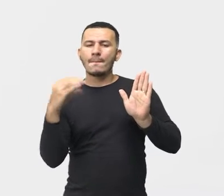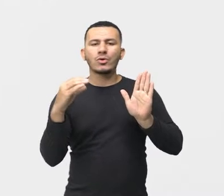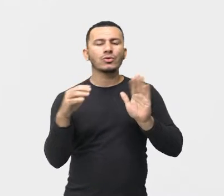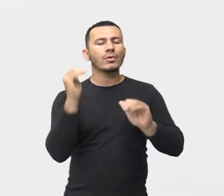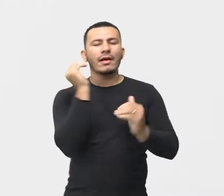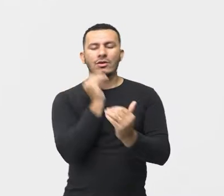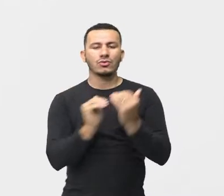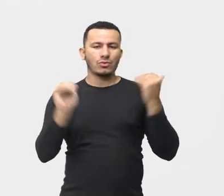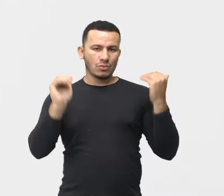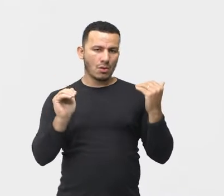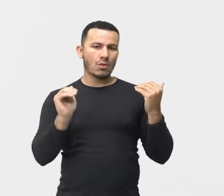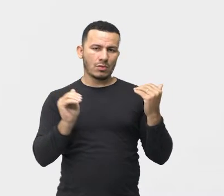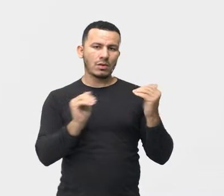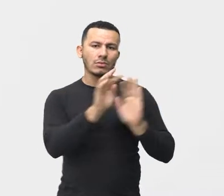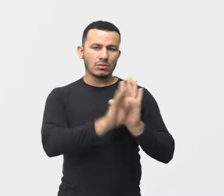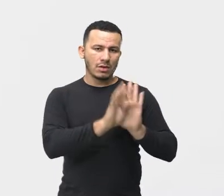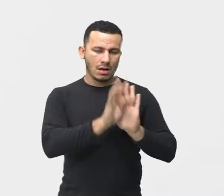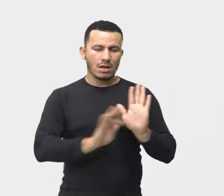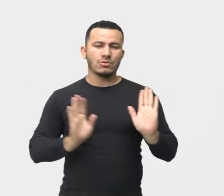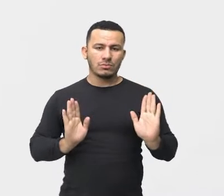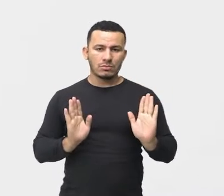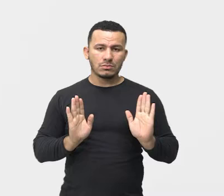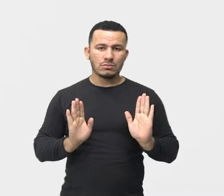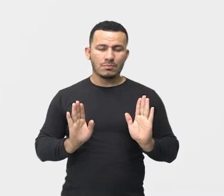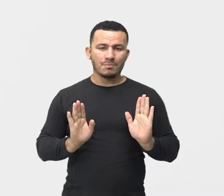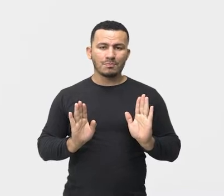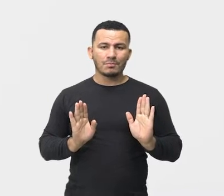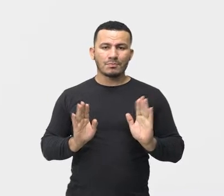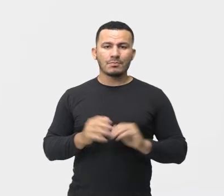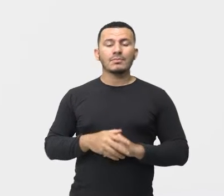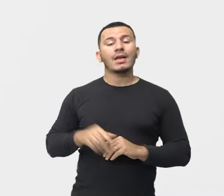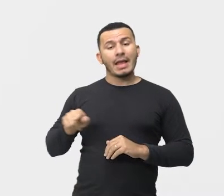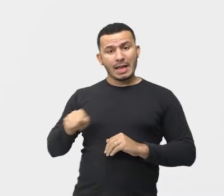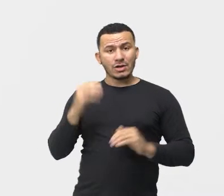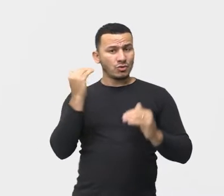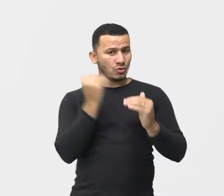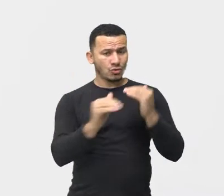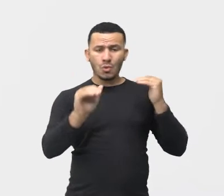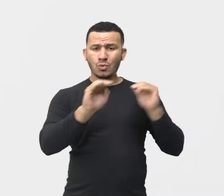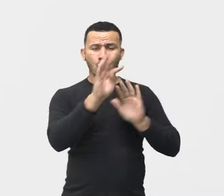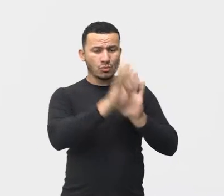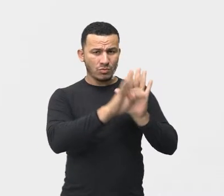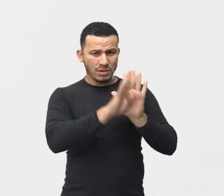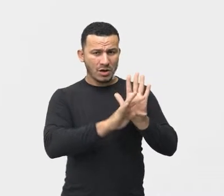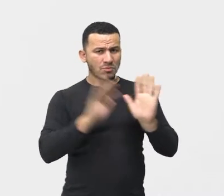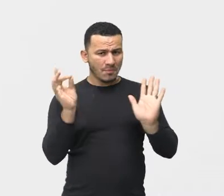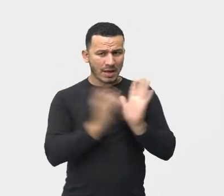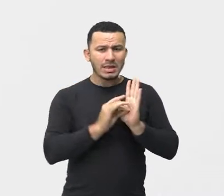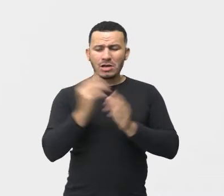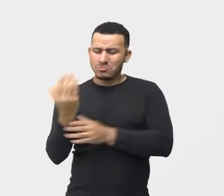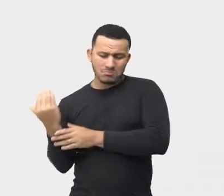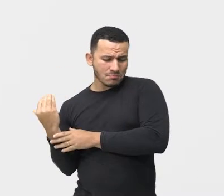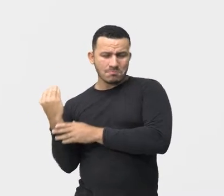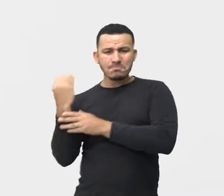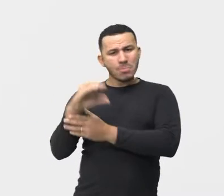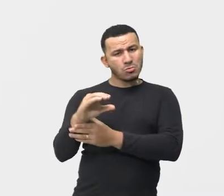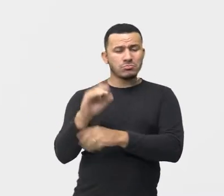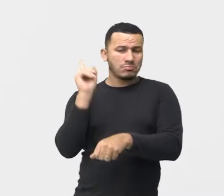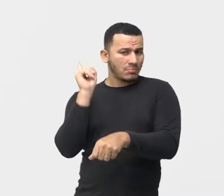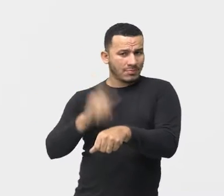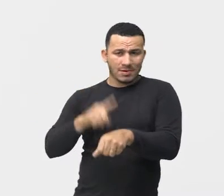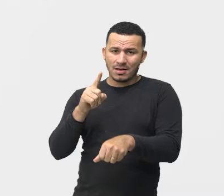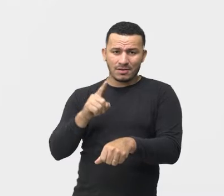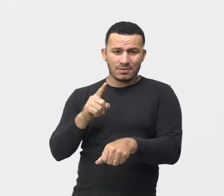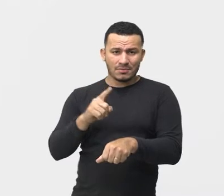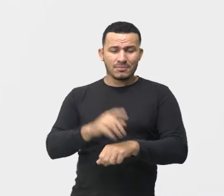a discordância dele. Ele discordou de maneira tal que foi lá e escreveu o comentário